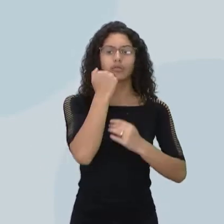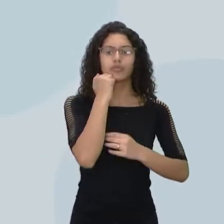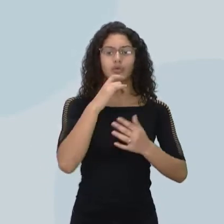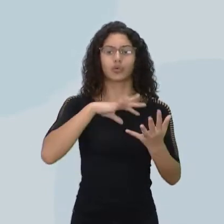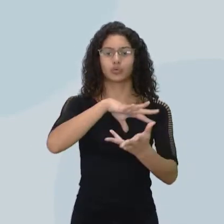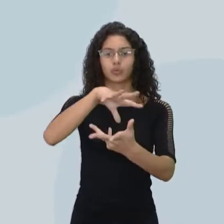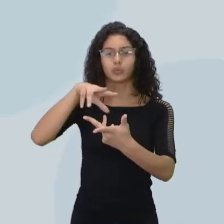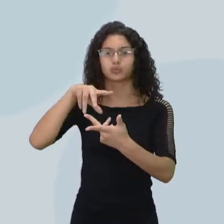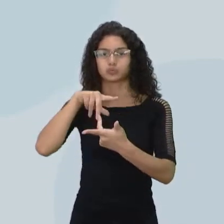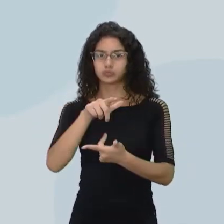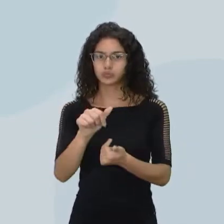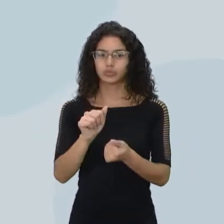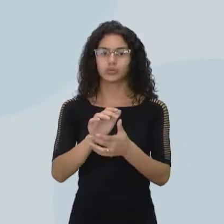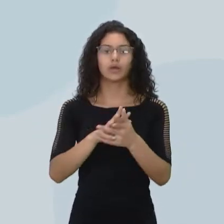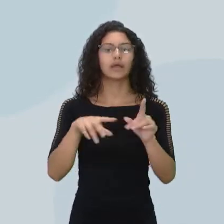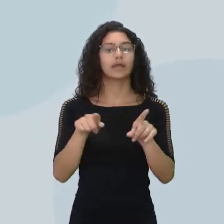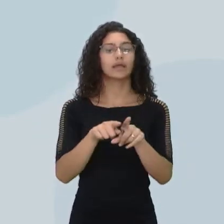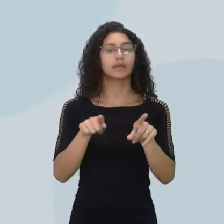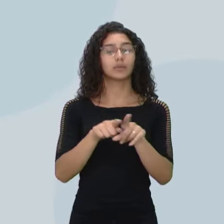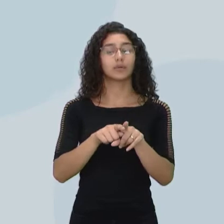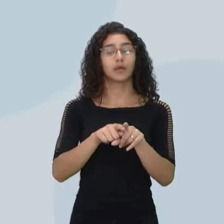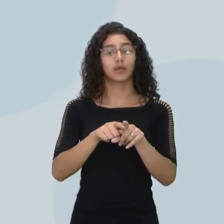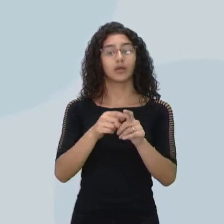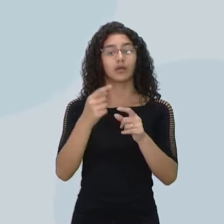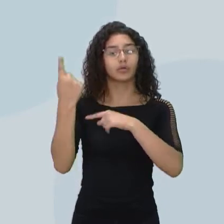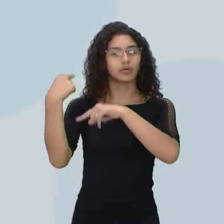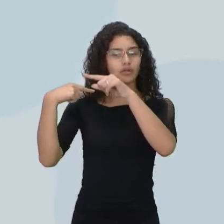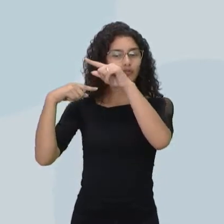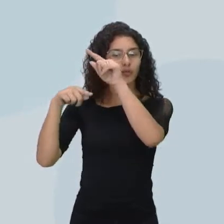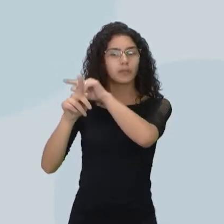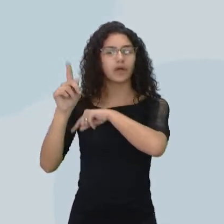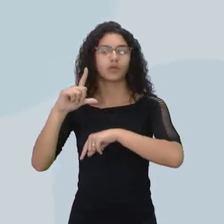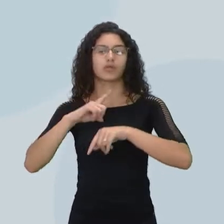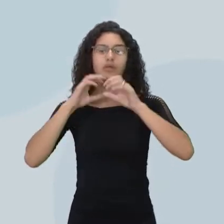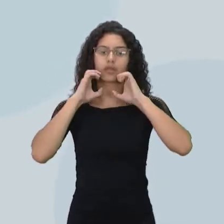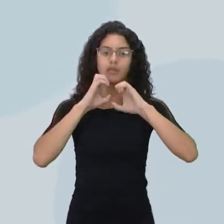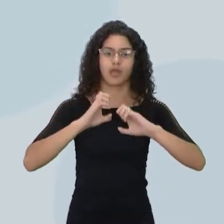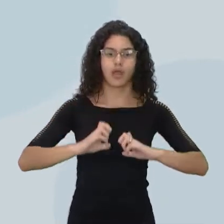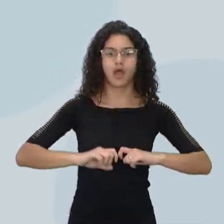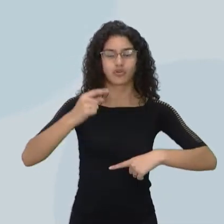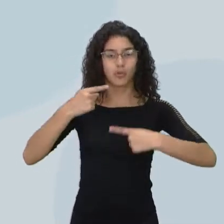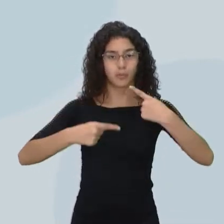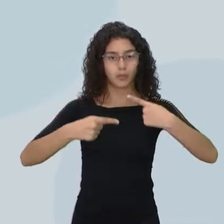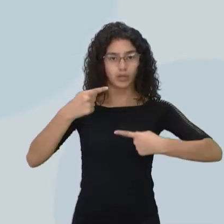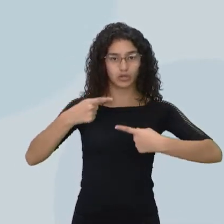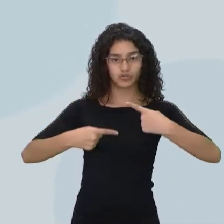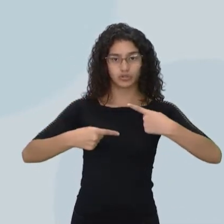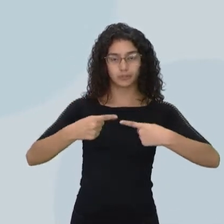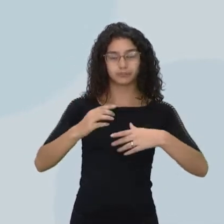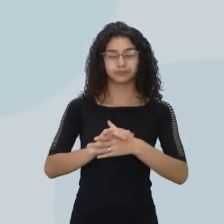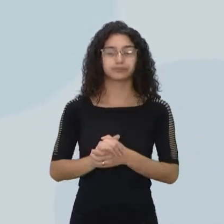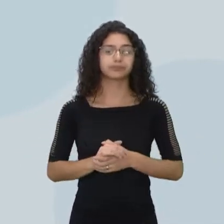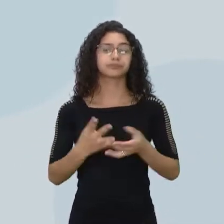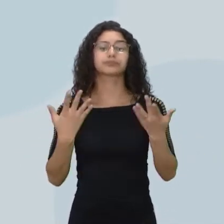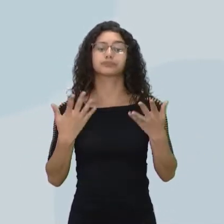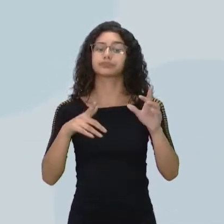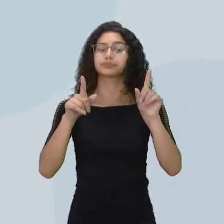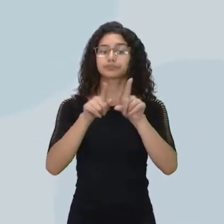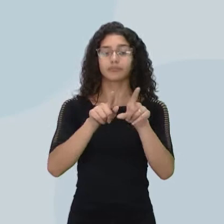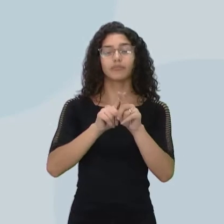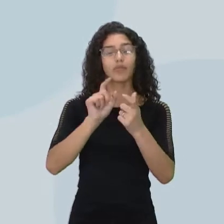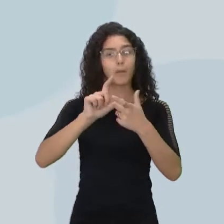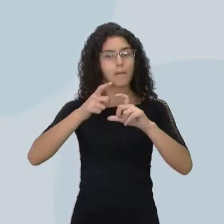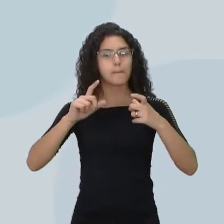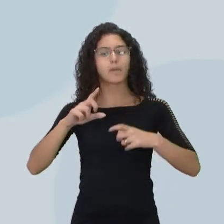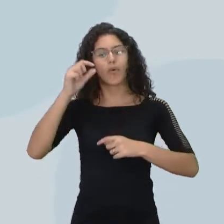tecnocientíficas no mundo ocidental e desdobramentos que as influenciam, como a ética, a política e a moral vigente, e também ampliar